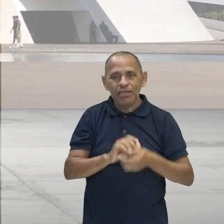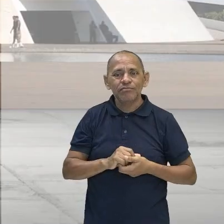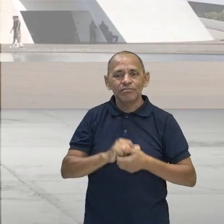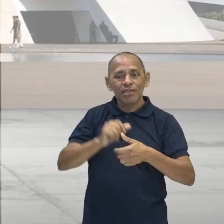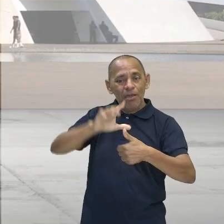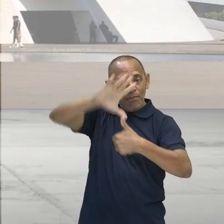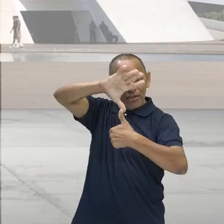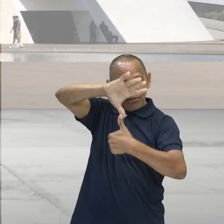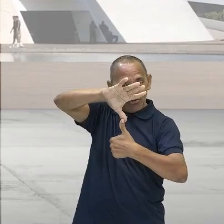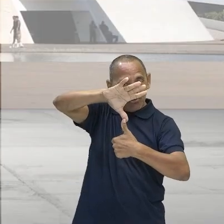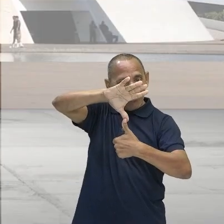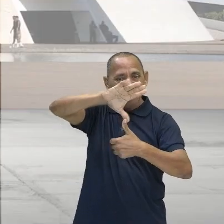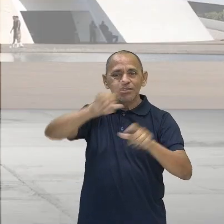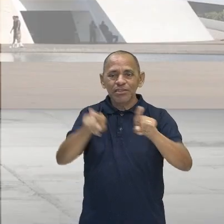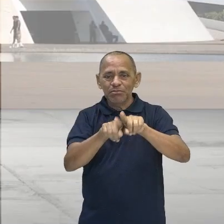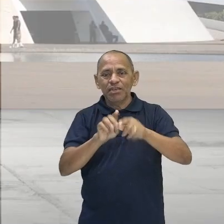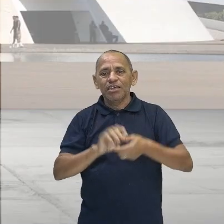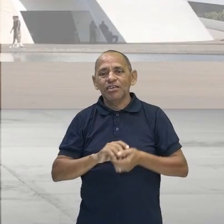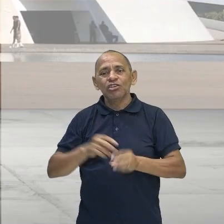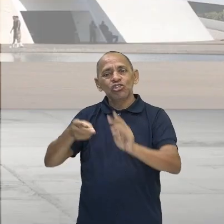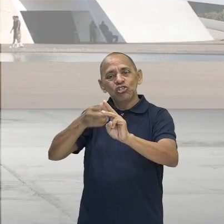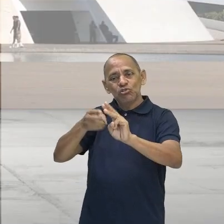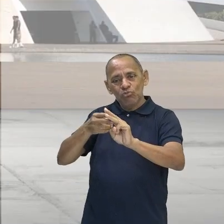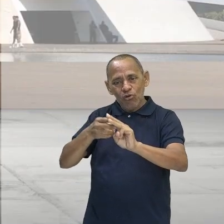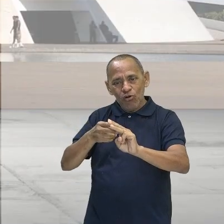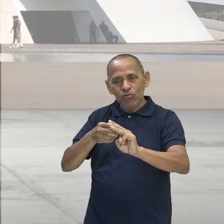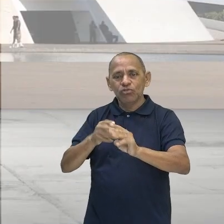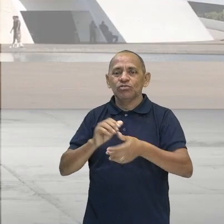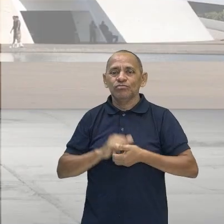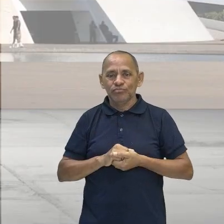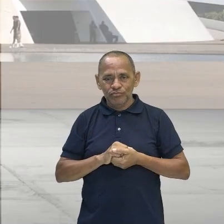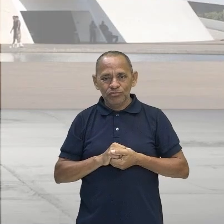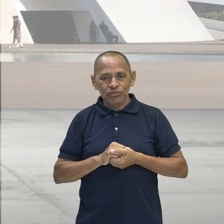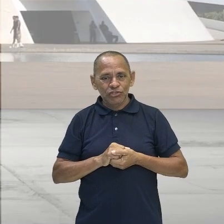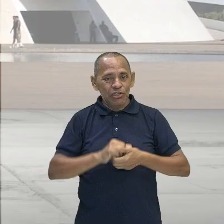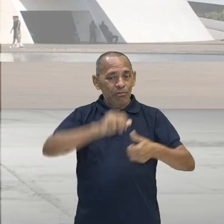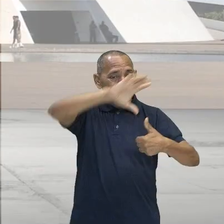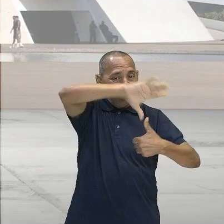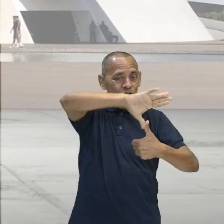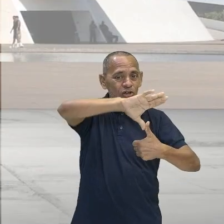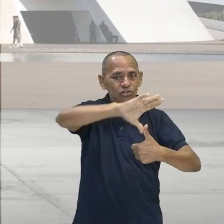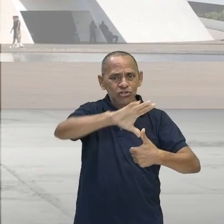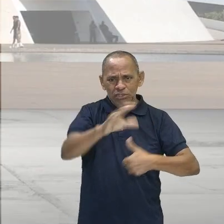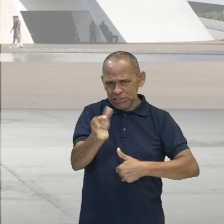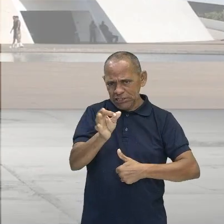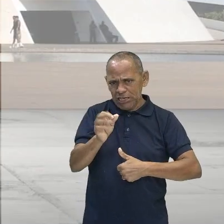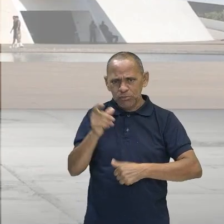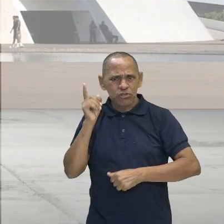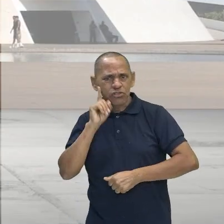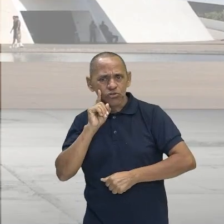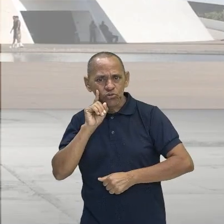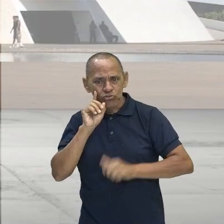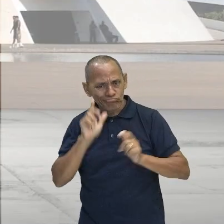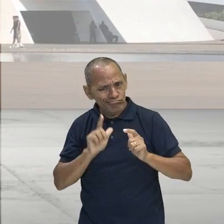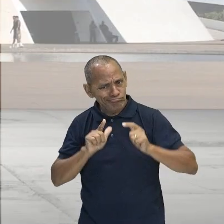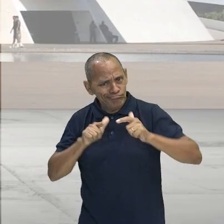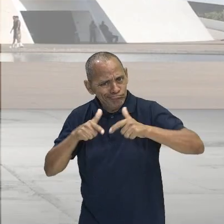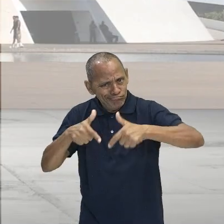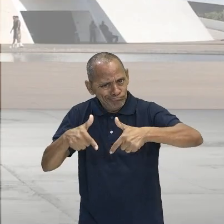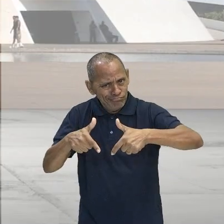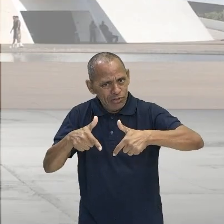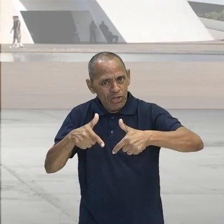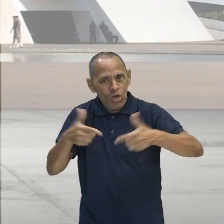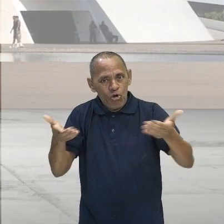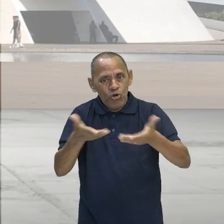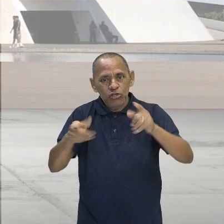povos originários da América do Norte, porque às vezes a gente pensa que lá na América do Norte é sempre os Estados Unidos atual, né? Mas lá também